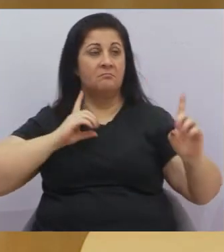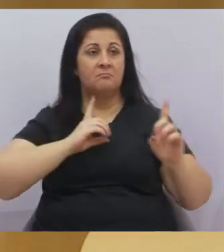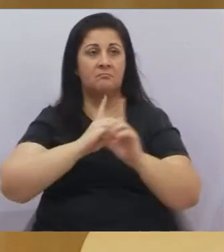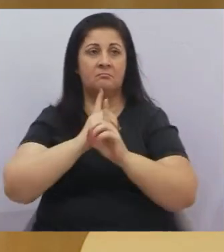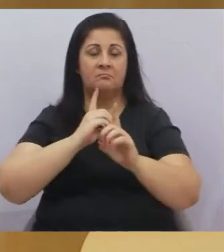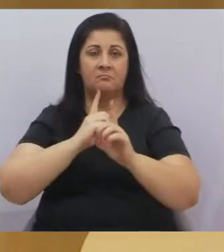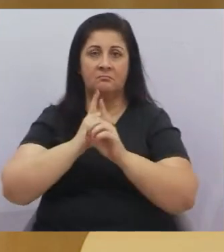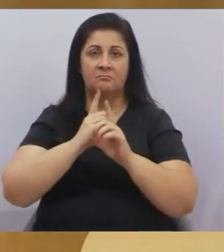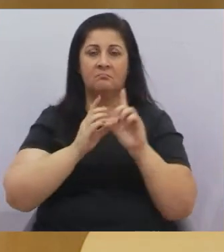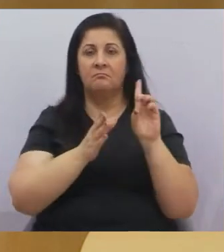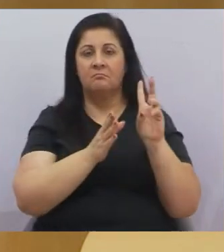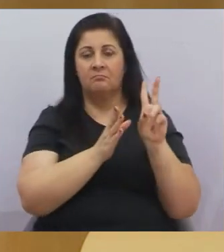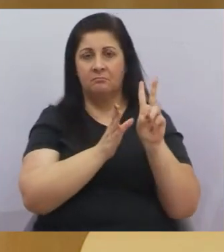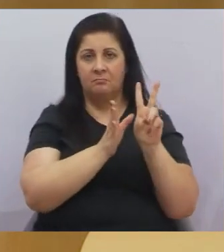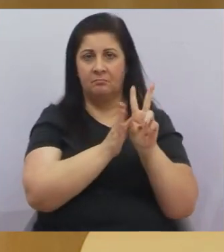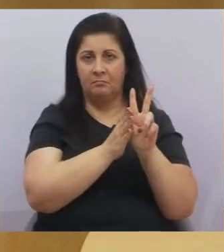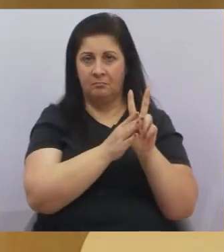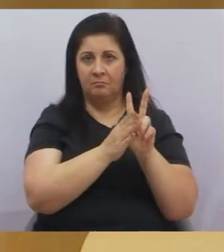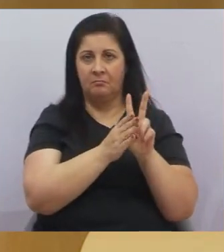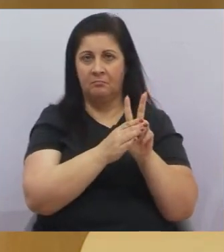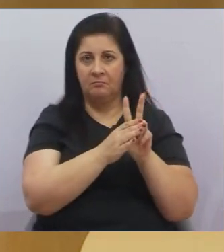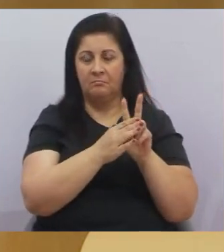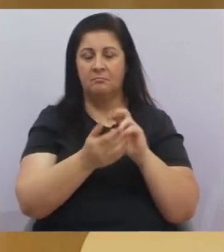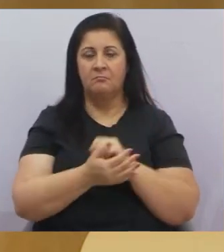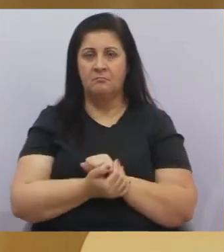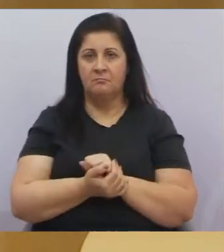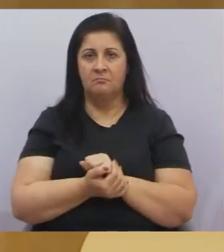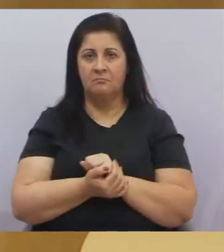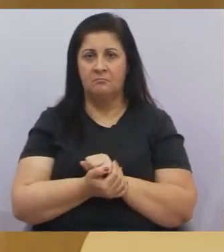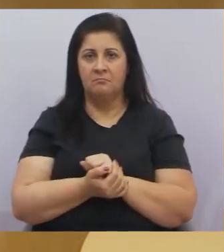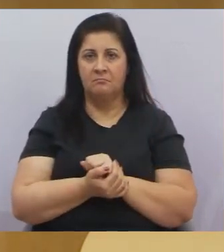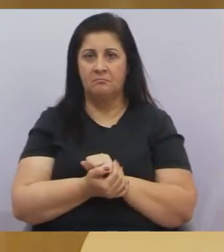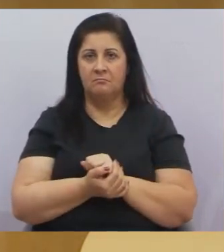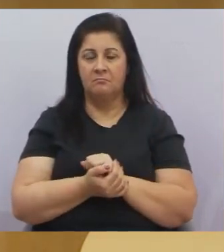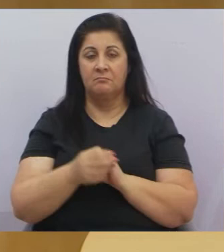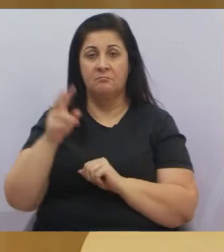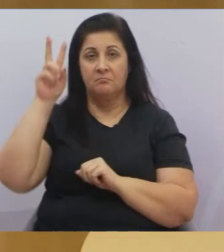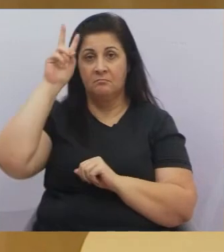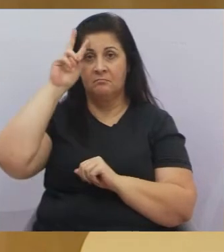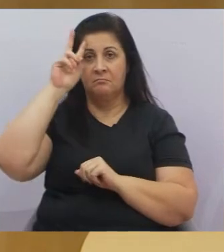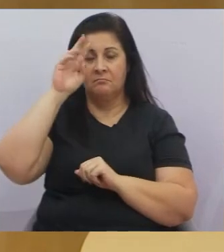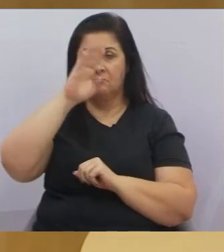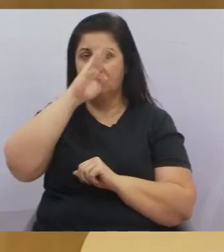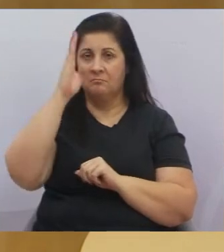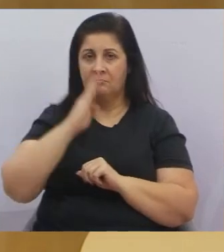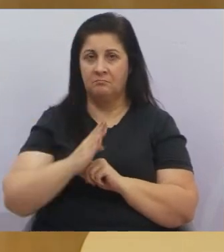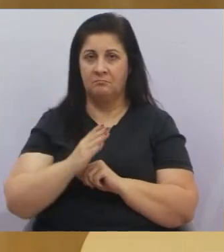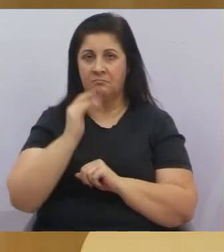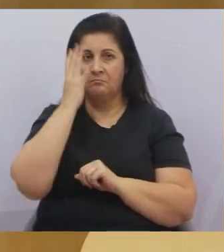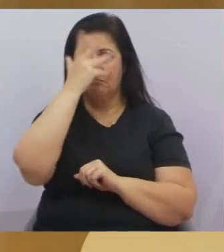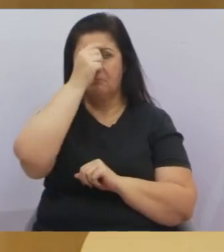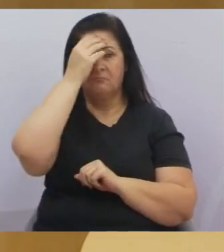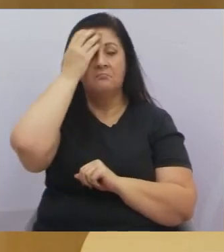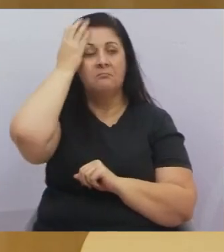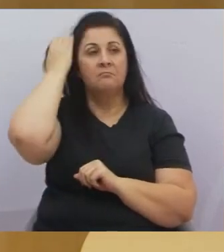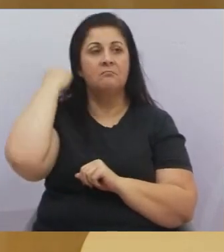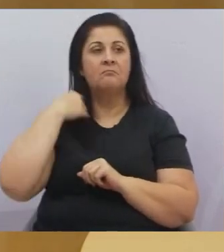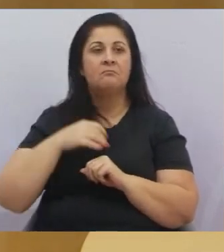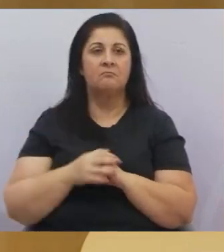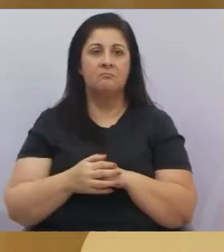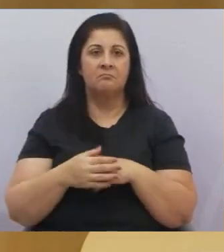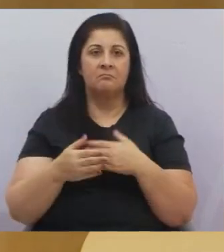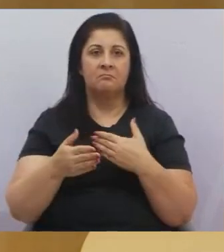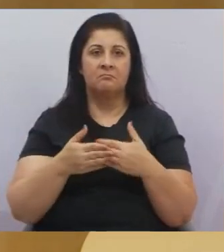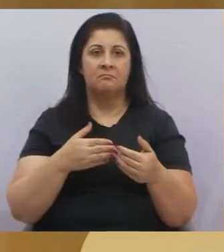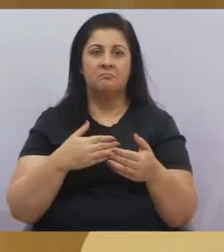né? Também. Então, a história do Brasil, ela é muito bonita. E, indiferente